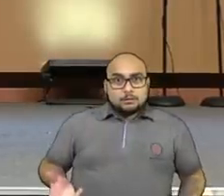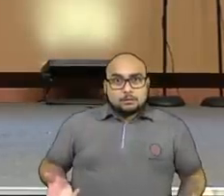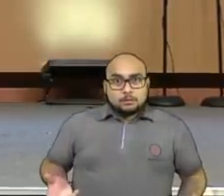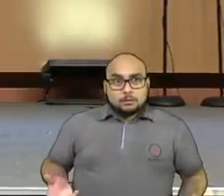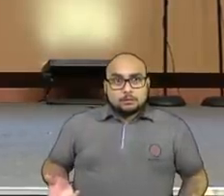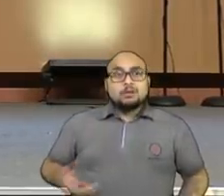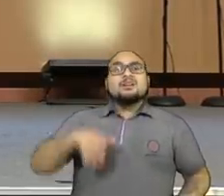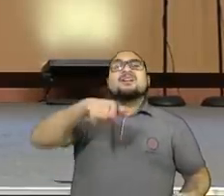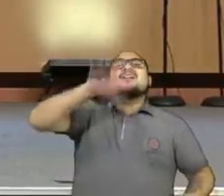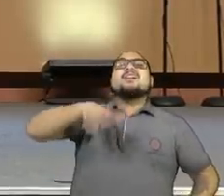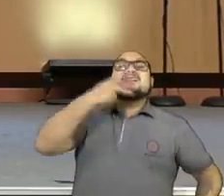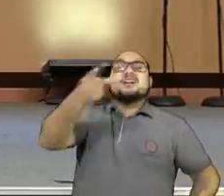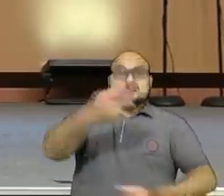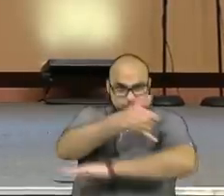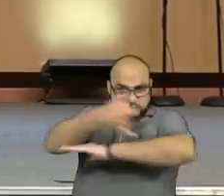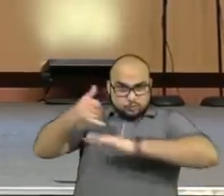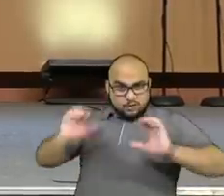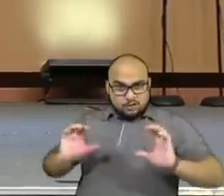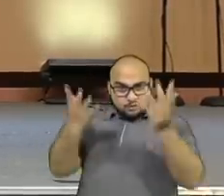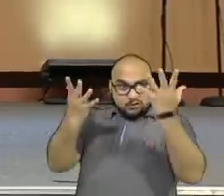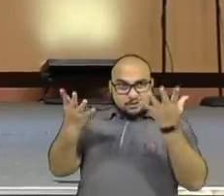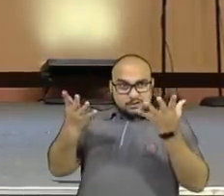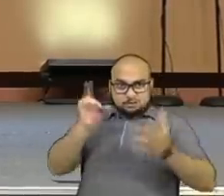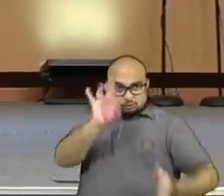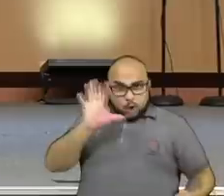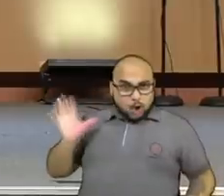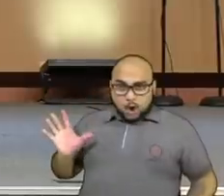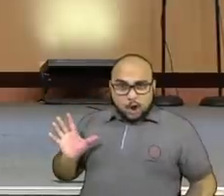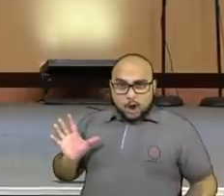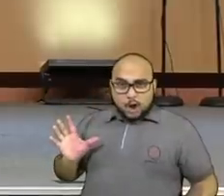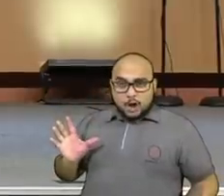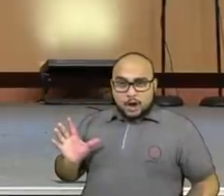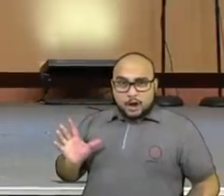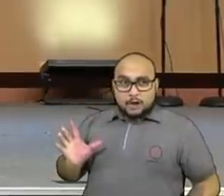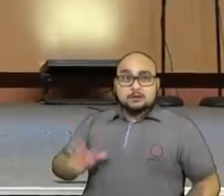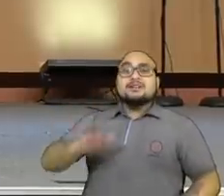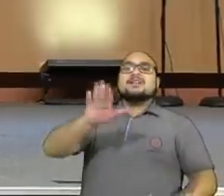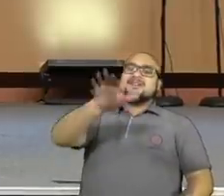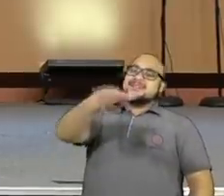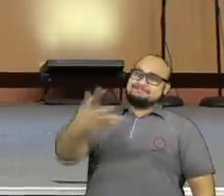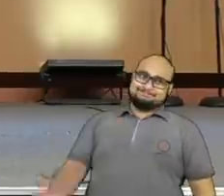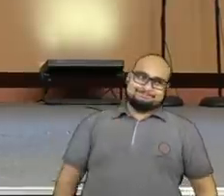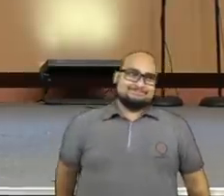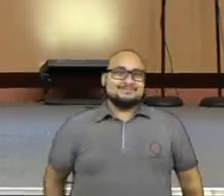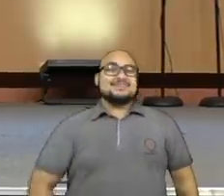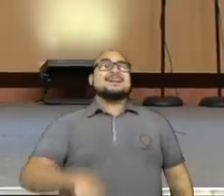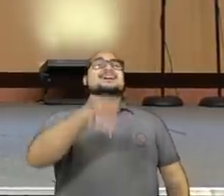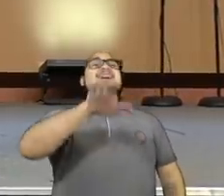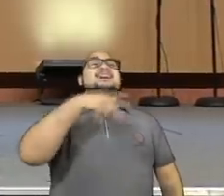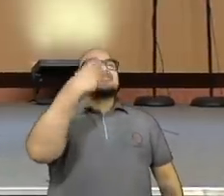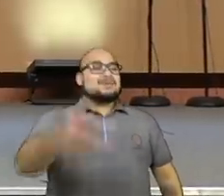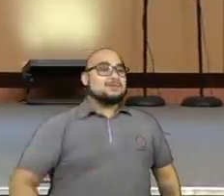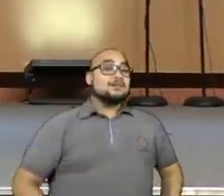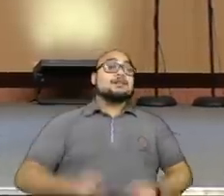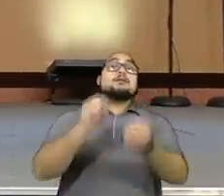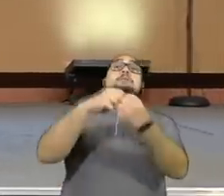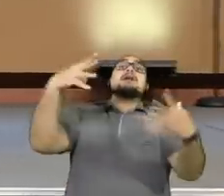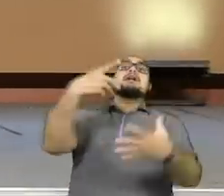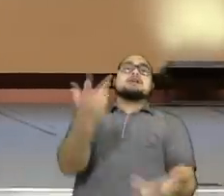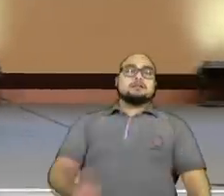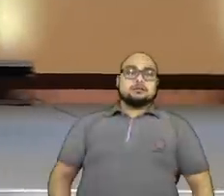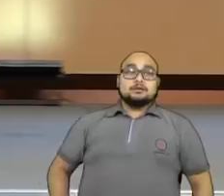Ô, irmão, acorda aí, ei. Diga aí para o irmão que está do seu lado, quem te falou que vai ser só um milagre? Fala aí para quem está. Quem te